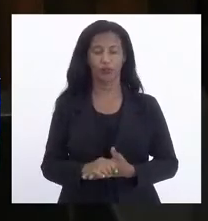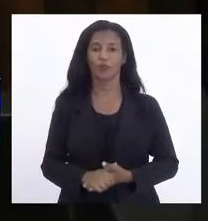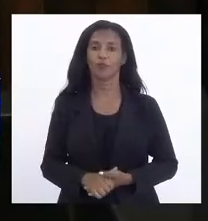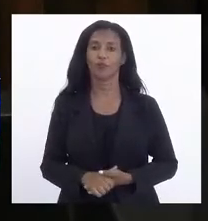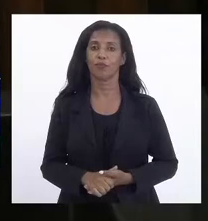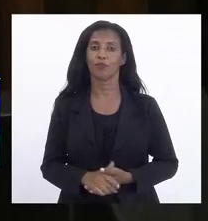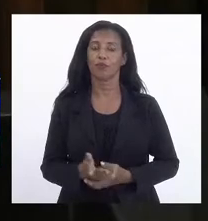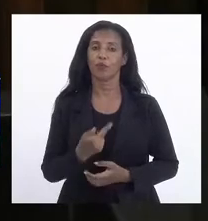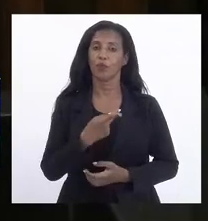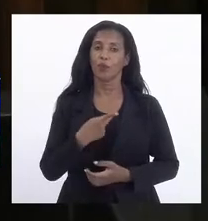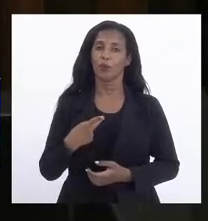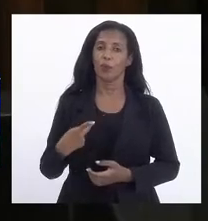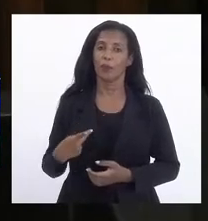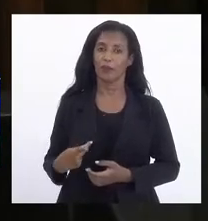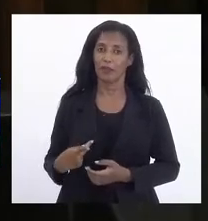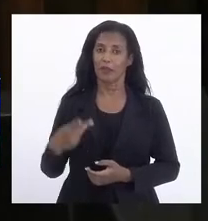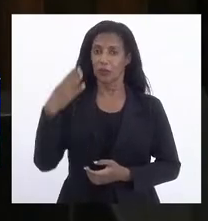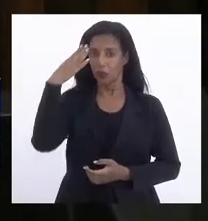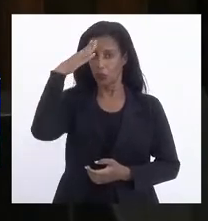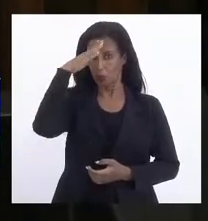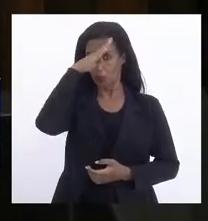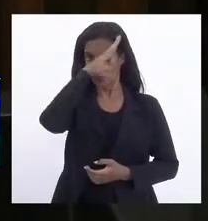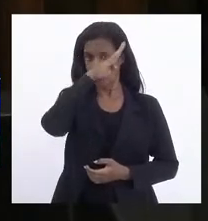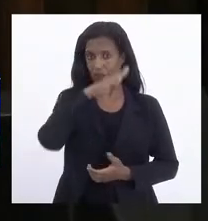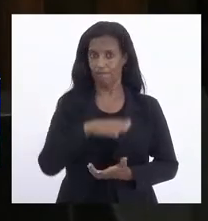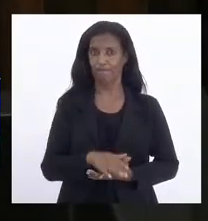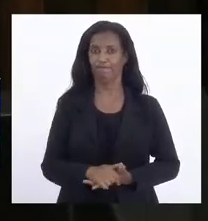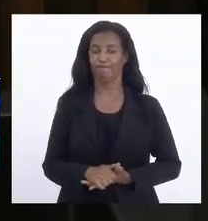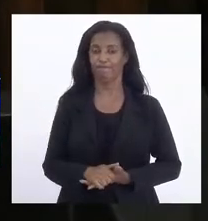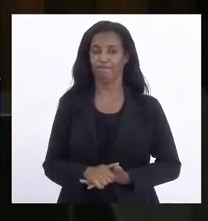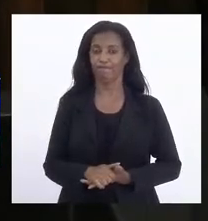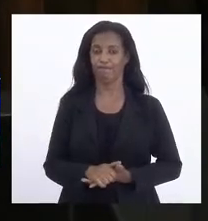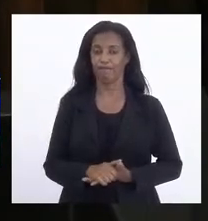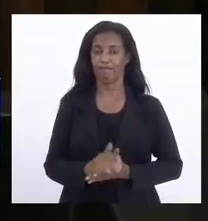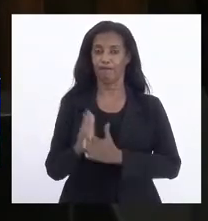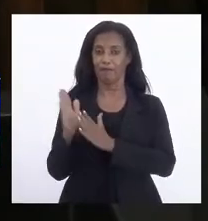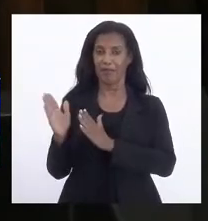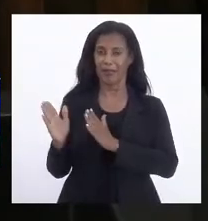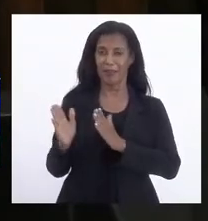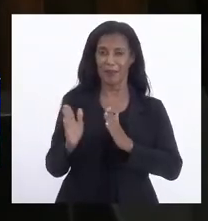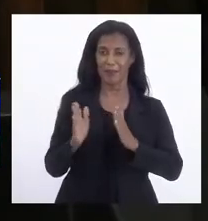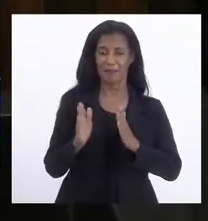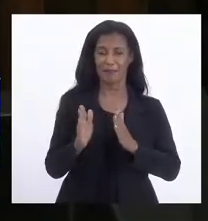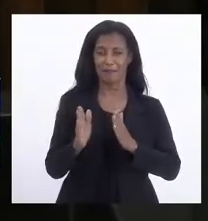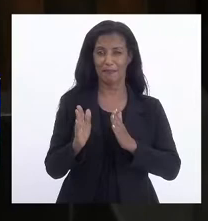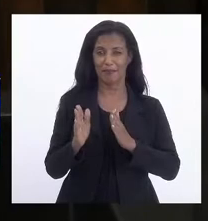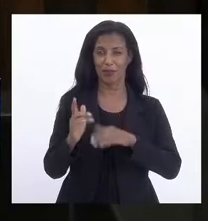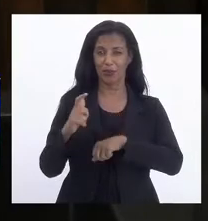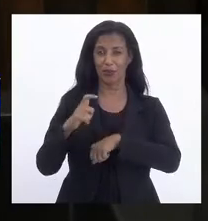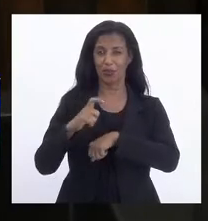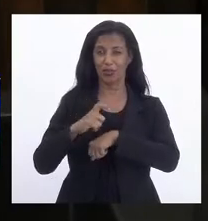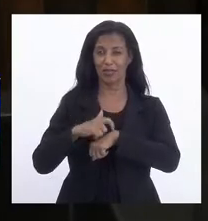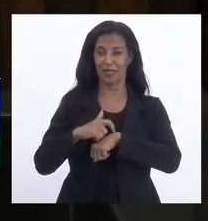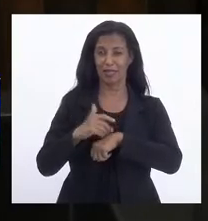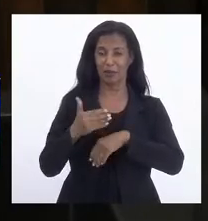o presidente da República passou a maior parte do seu tempo